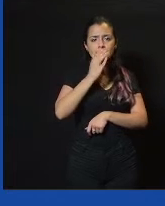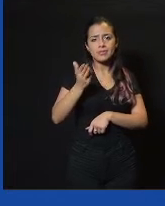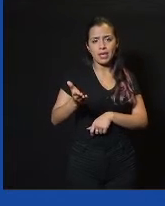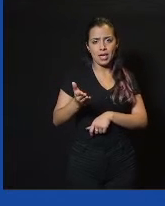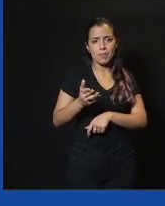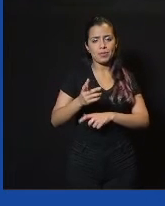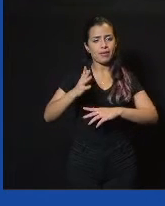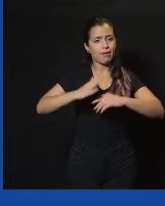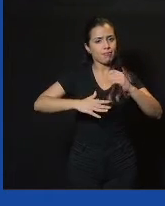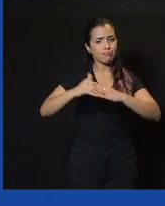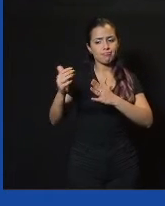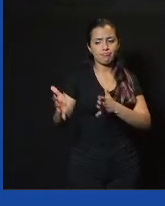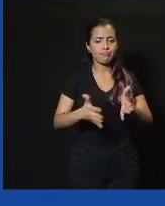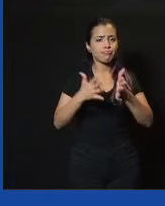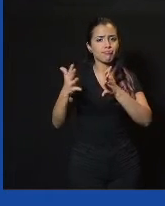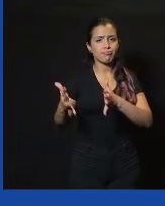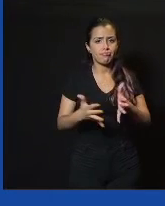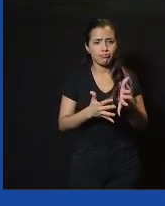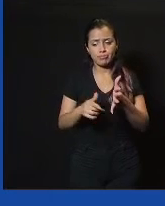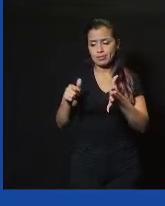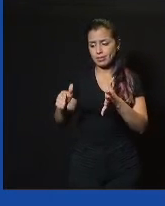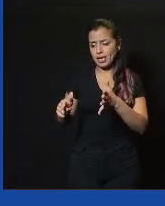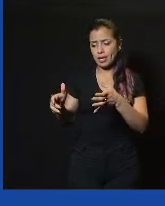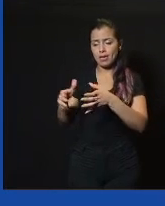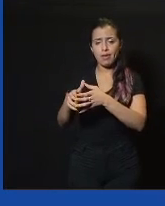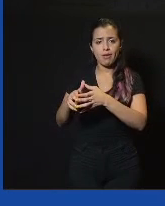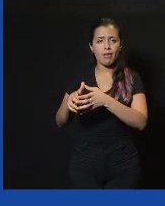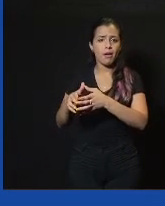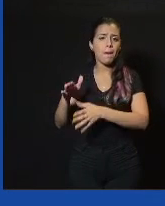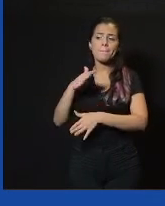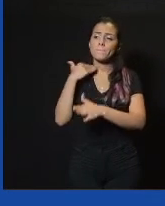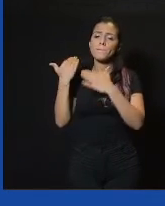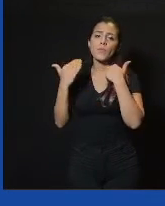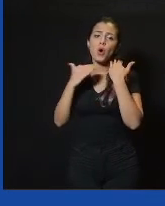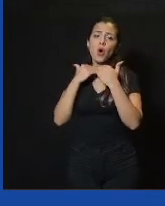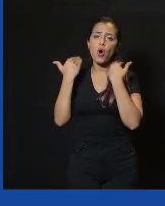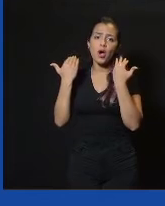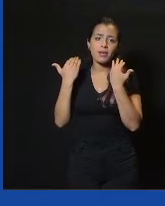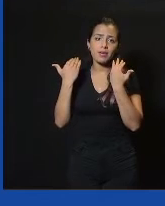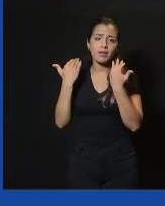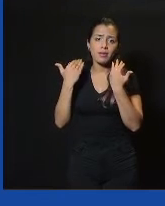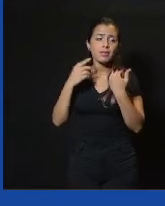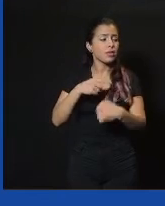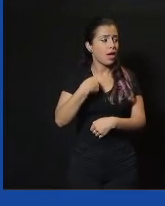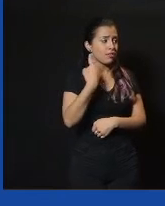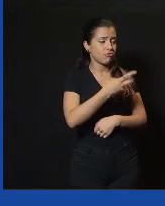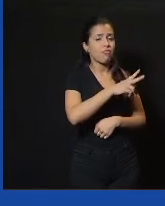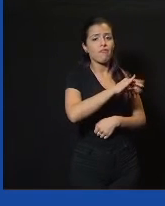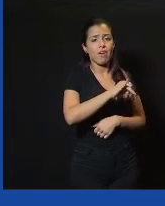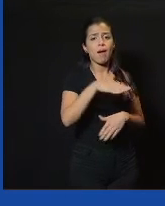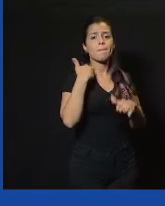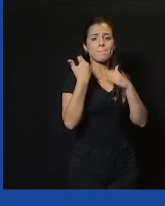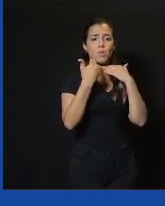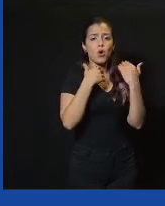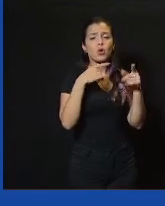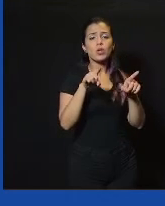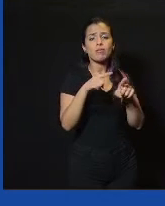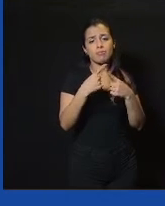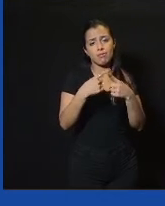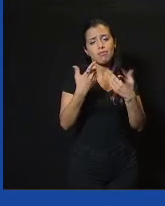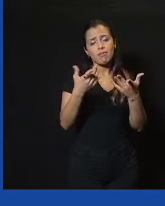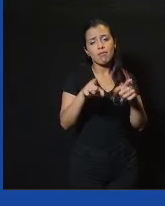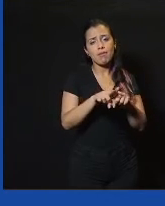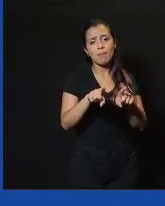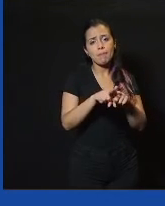morre todo mundo. A realidade é essa. Ou vai morrer de fome, ou vai morrer de Covid, ou vai morrer de qualquer outra doença de base que ela já tinha. Ou até com